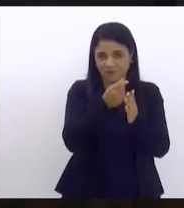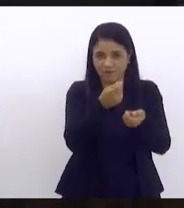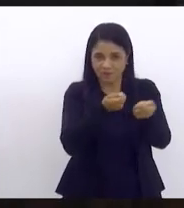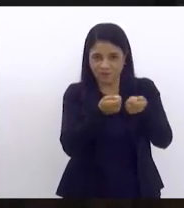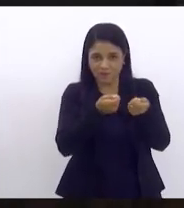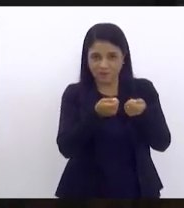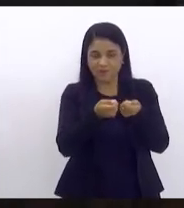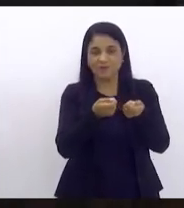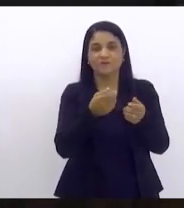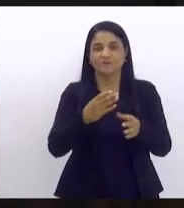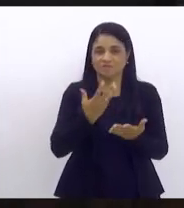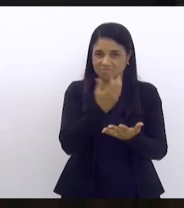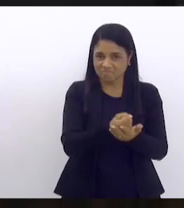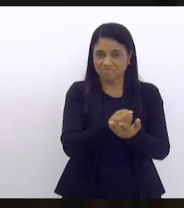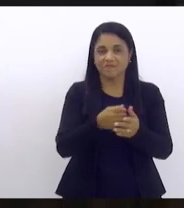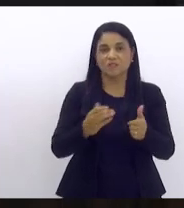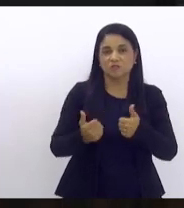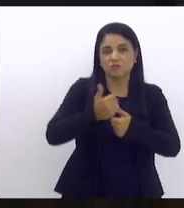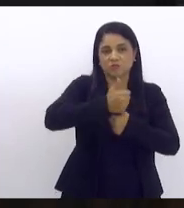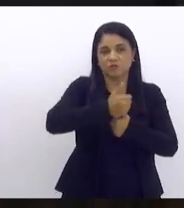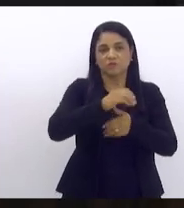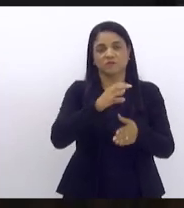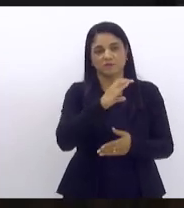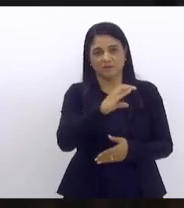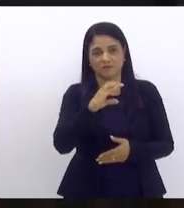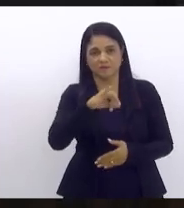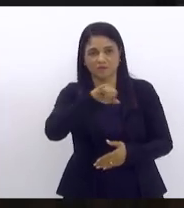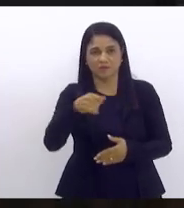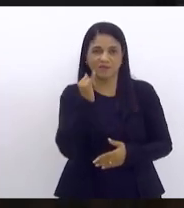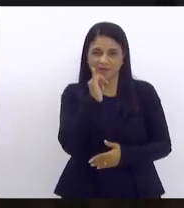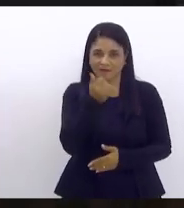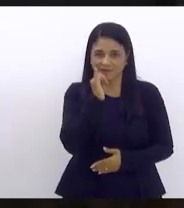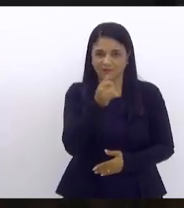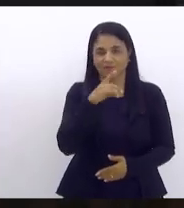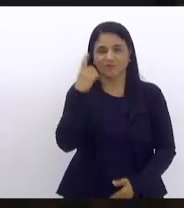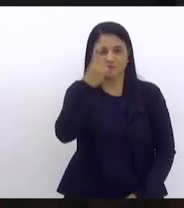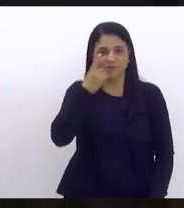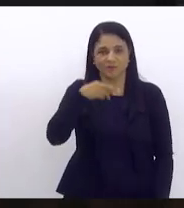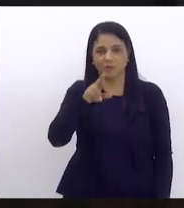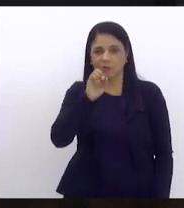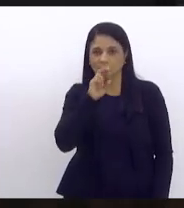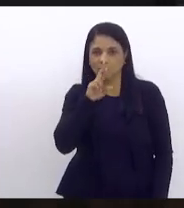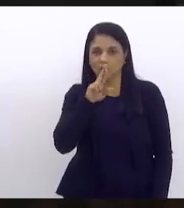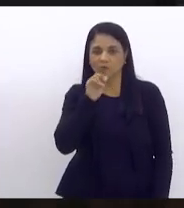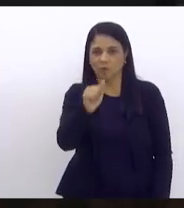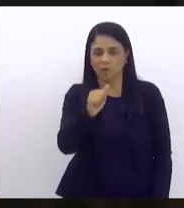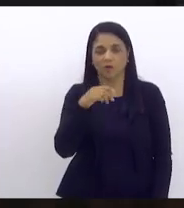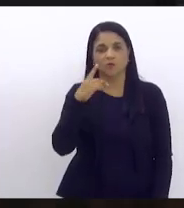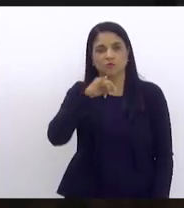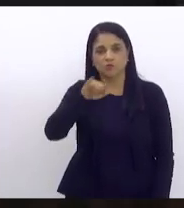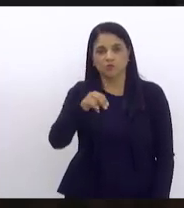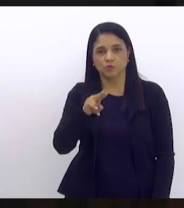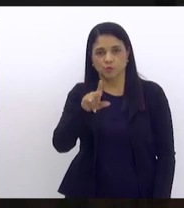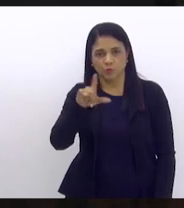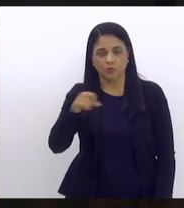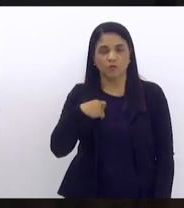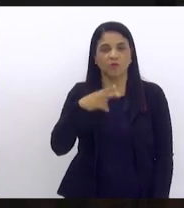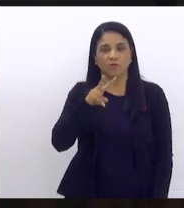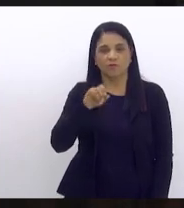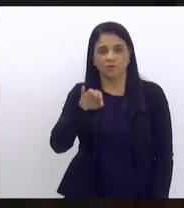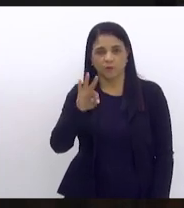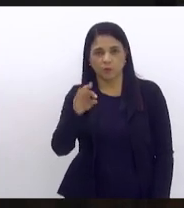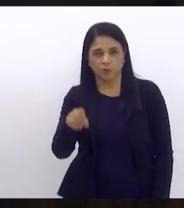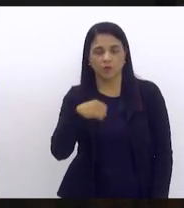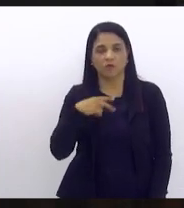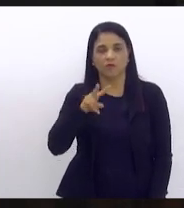controle, favorável, com substitutivo da CCJ. Relatores, deputados Rodrigo Amorim, Júlio Rocha, Vitor Júnior, Alan